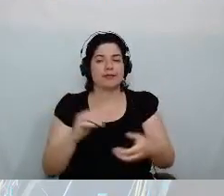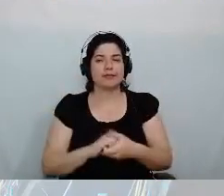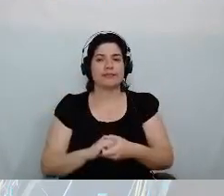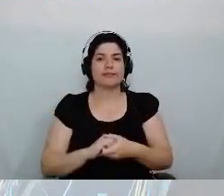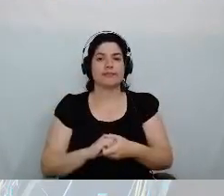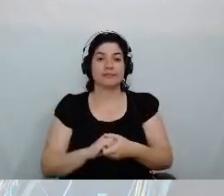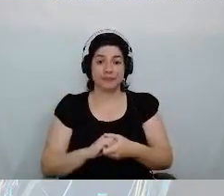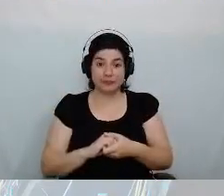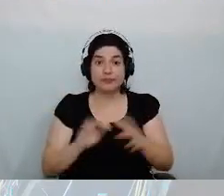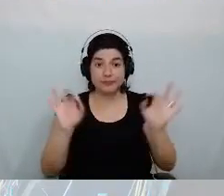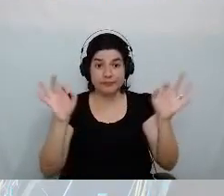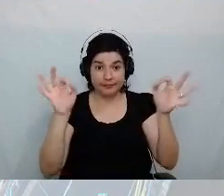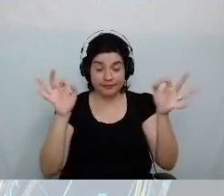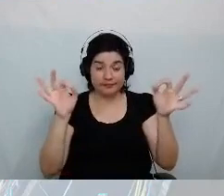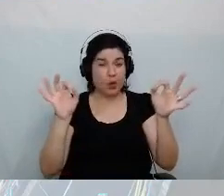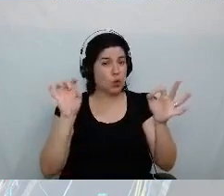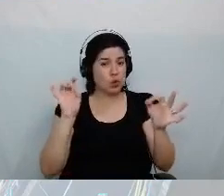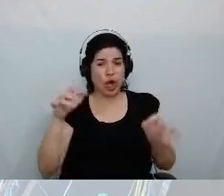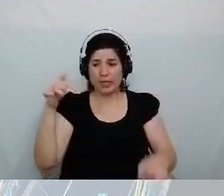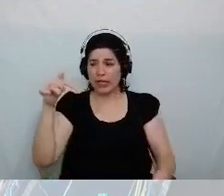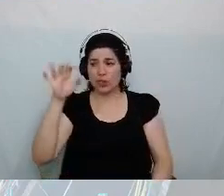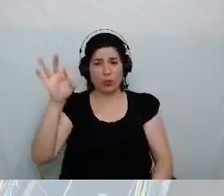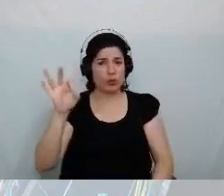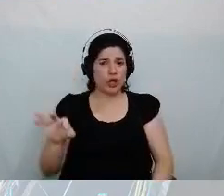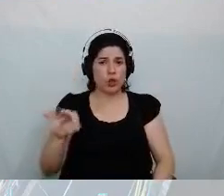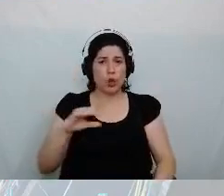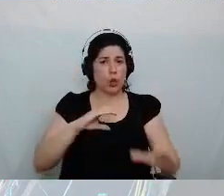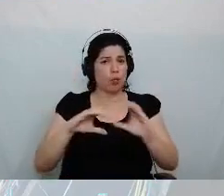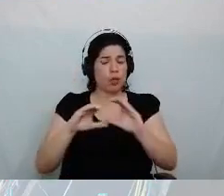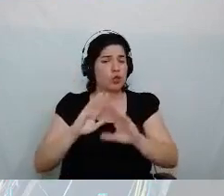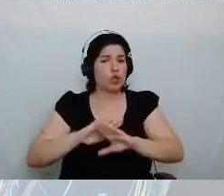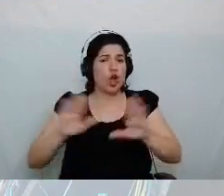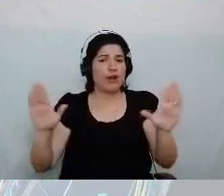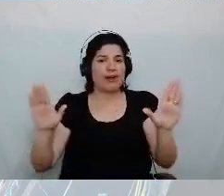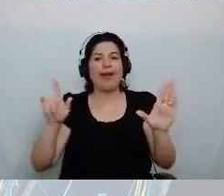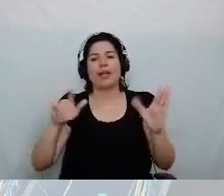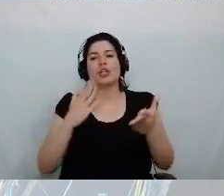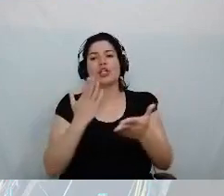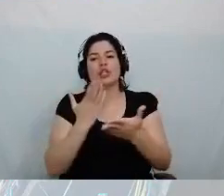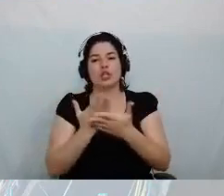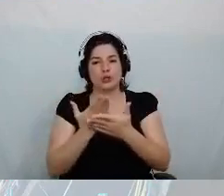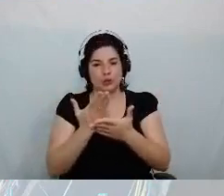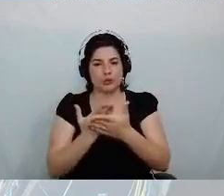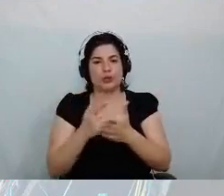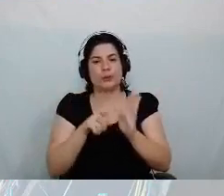Certo? Se ele é só 7% da comunicação. Isso aqui é um estudo do Mihabian.